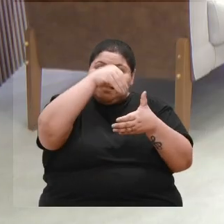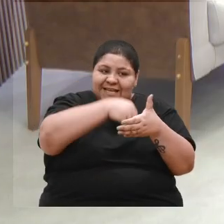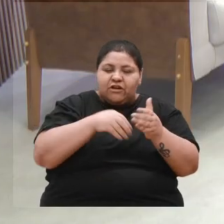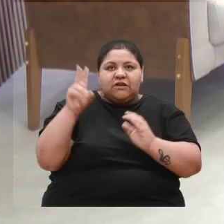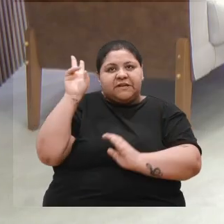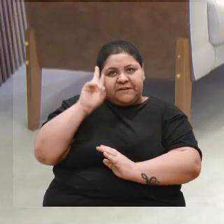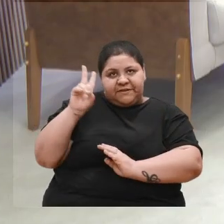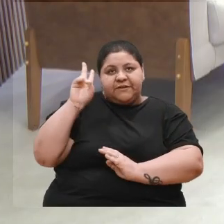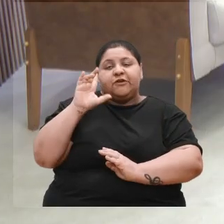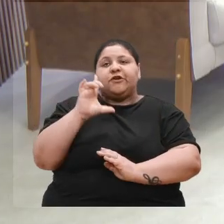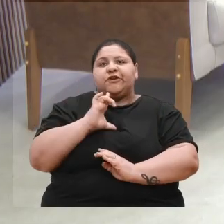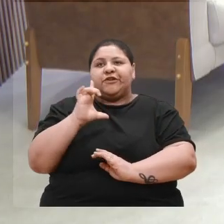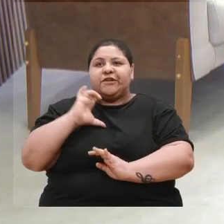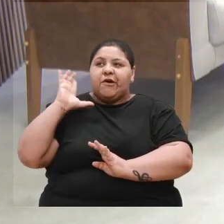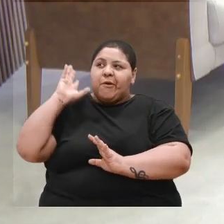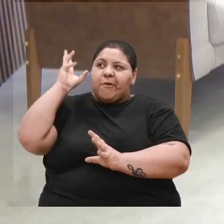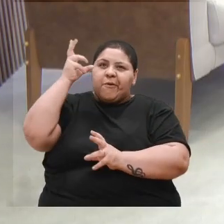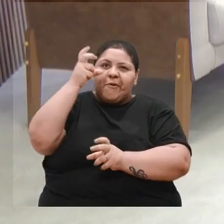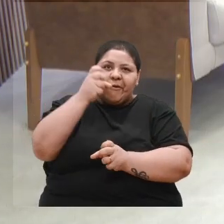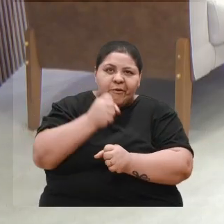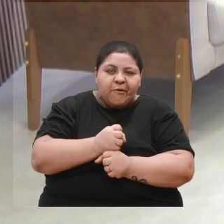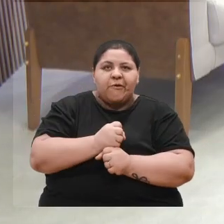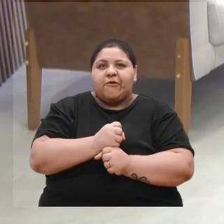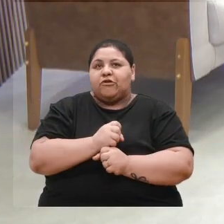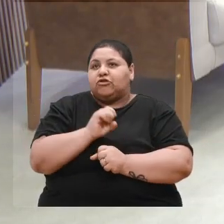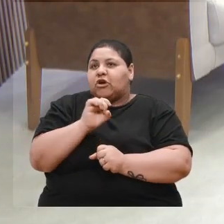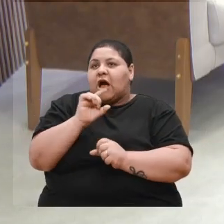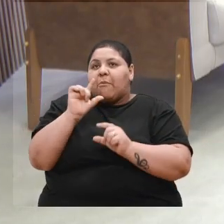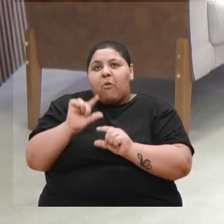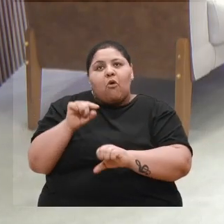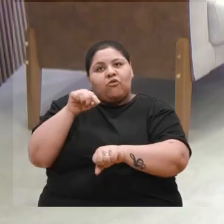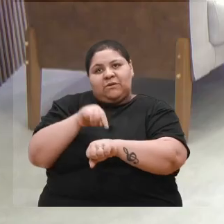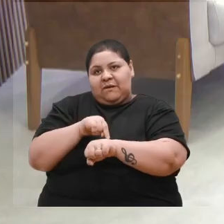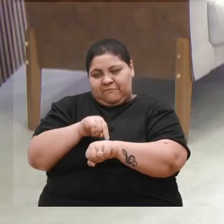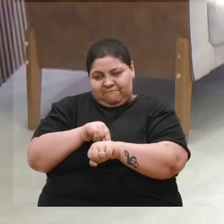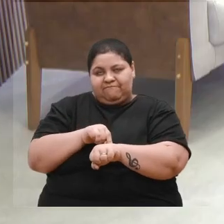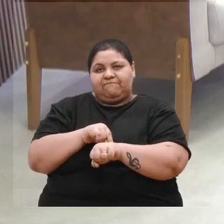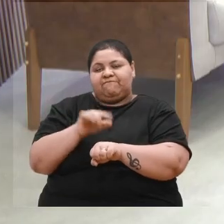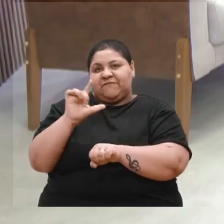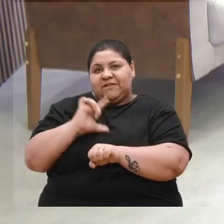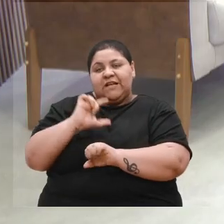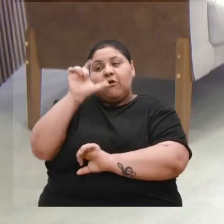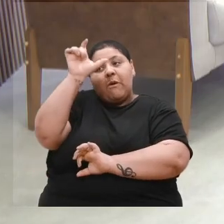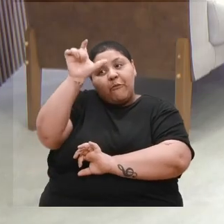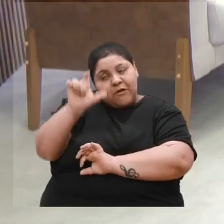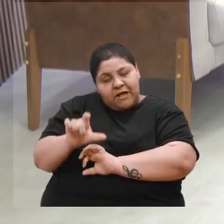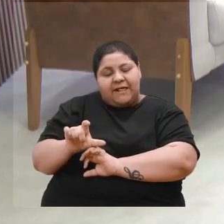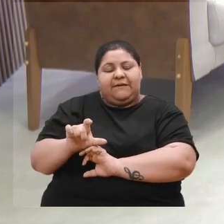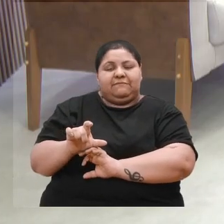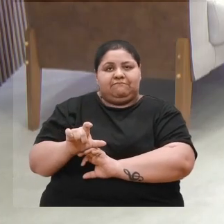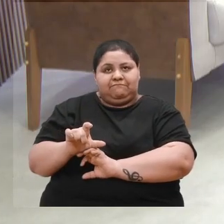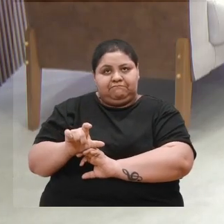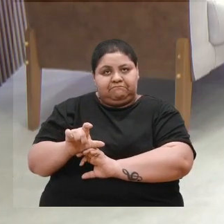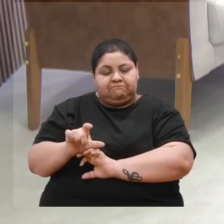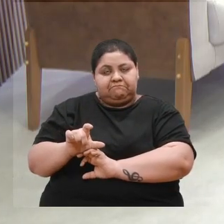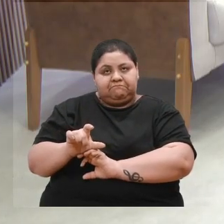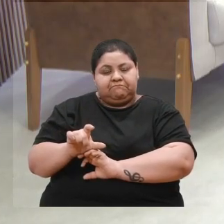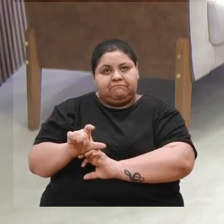na história, elas têm sido resgatadas ultimamente só. E ter alguém,